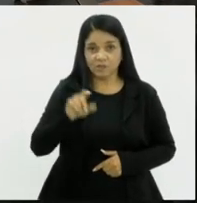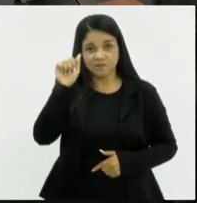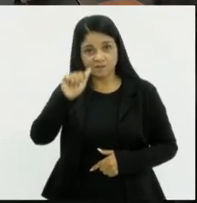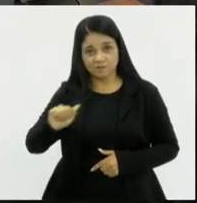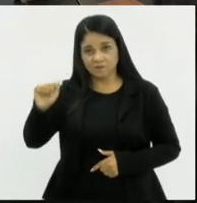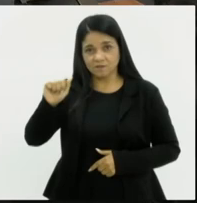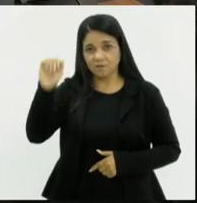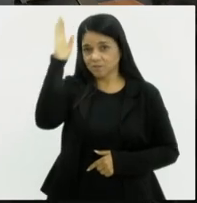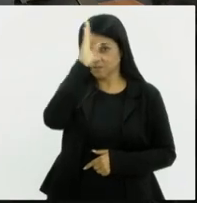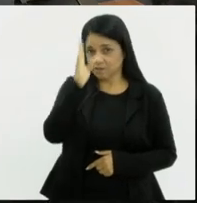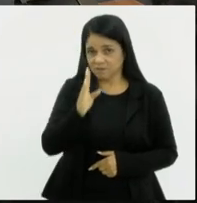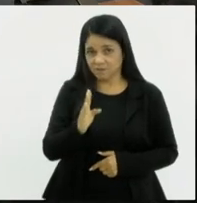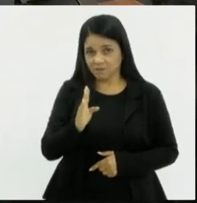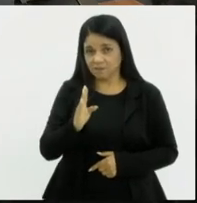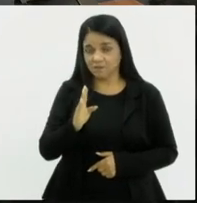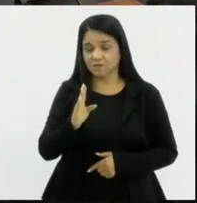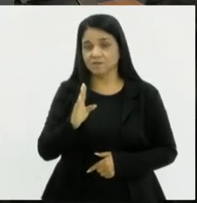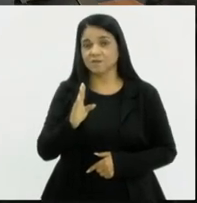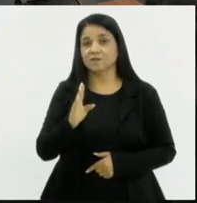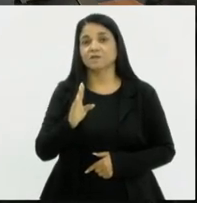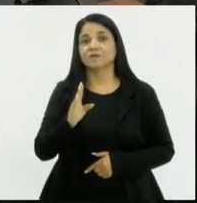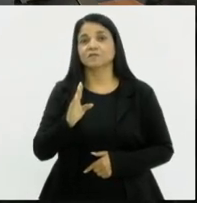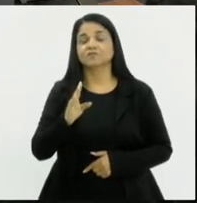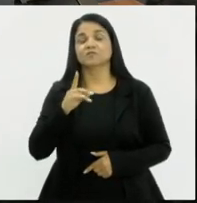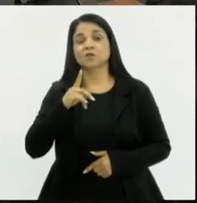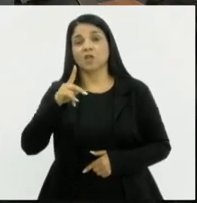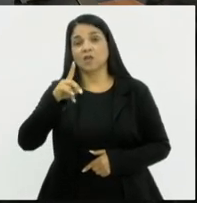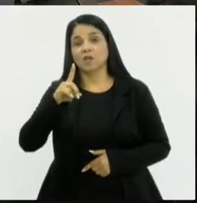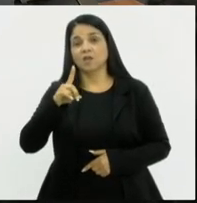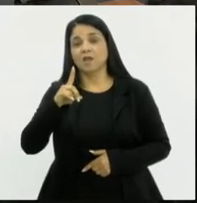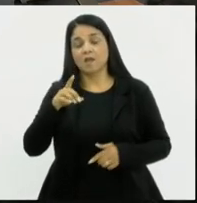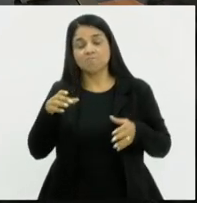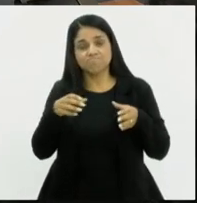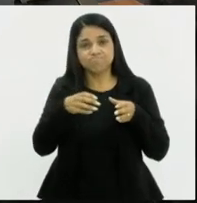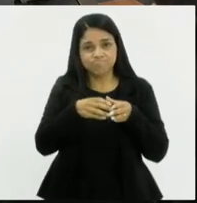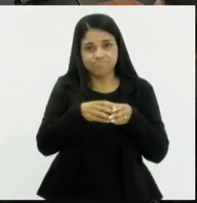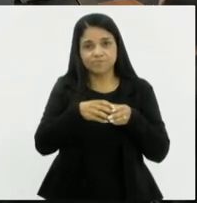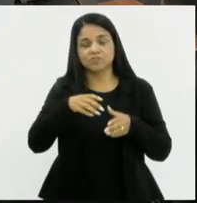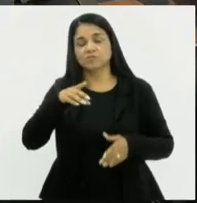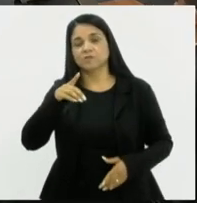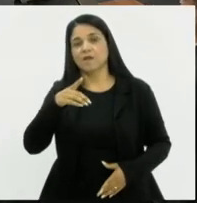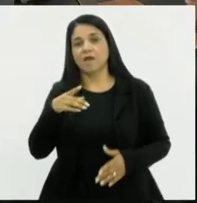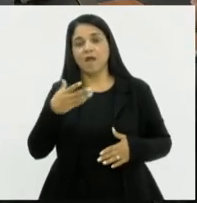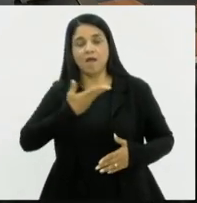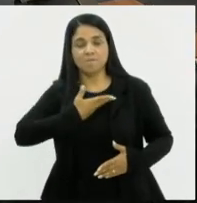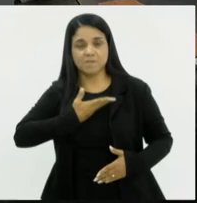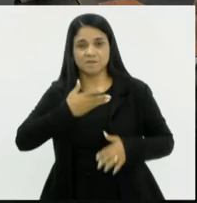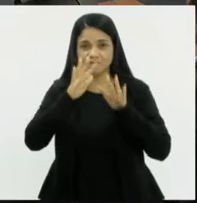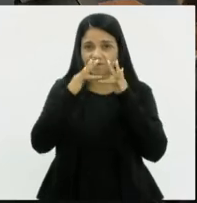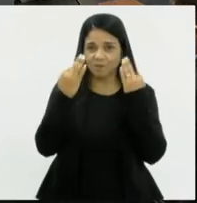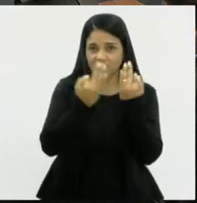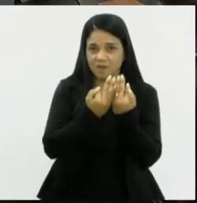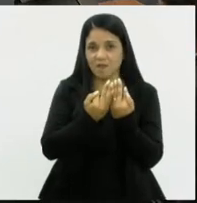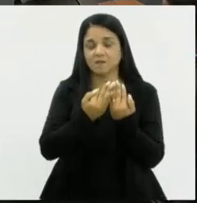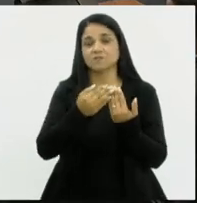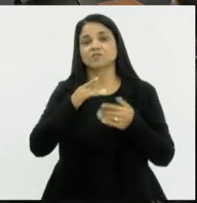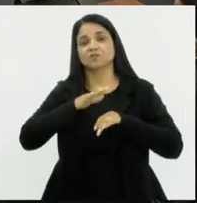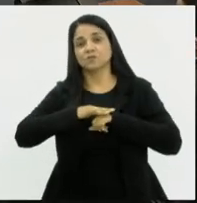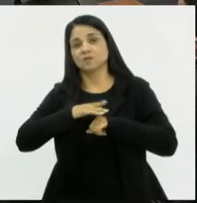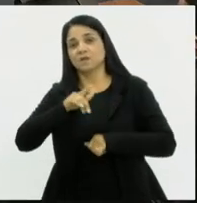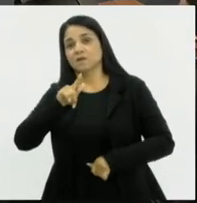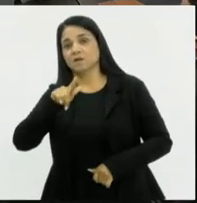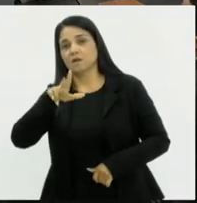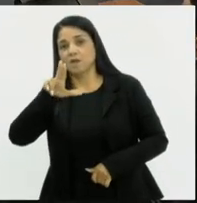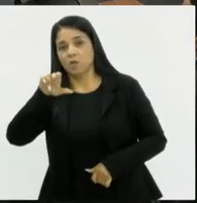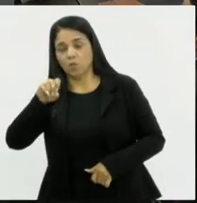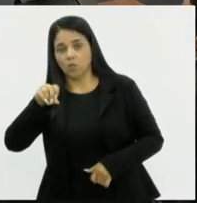Associação Brasileira de Portadores de Glaucoma, Amigos e Familiares. Fez parte de 2 frentes de trabalho no